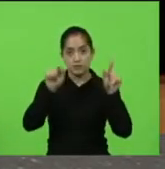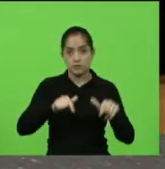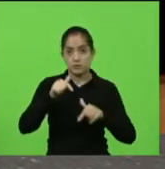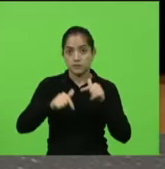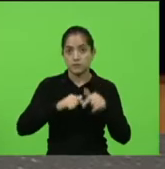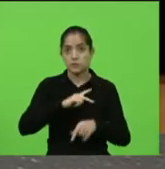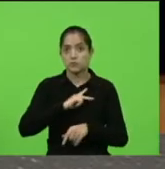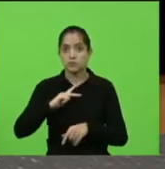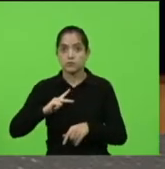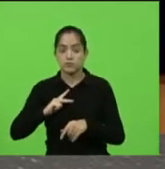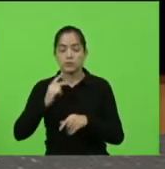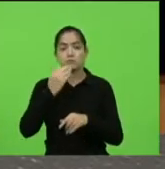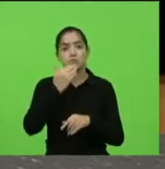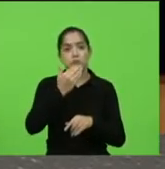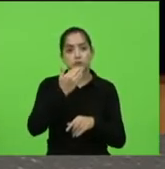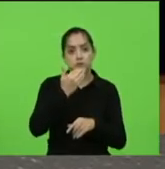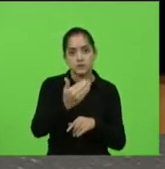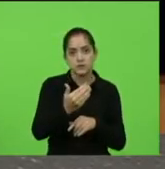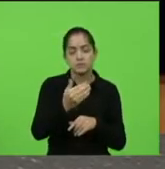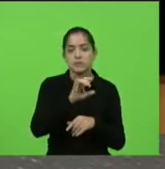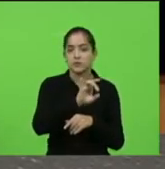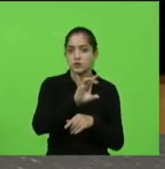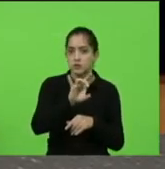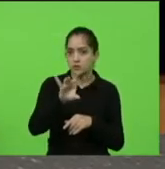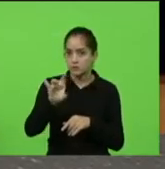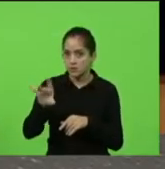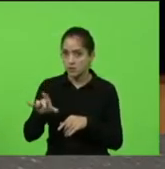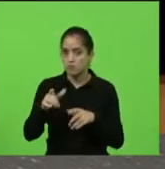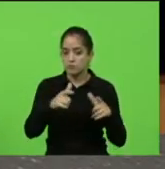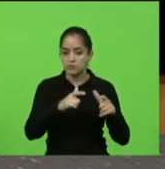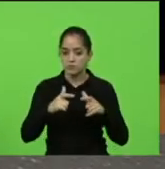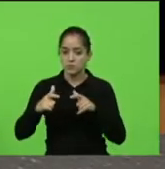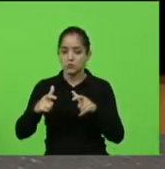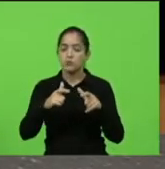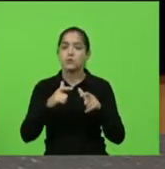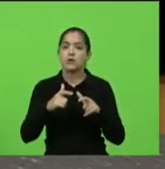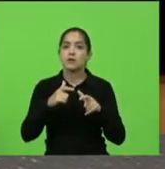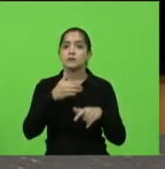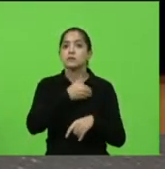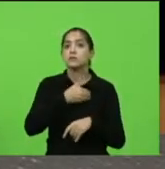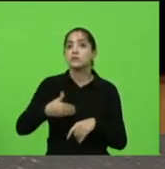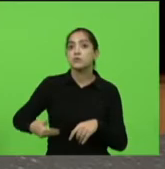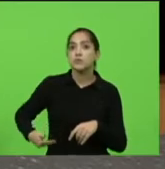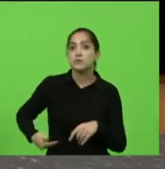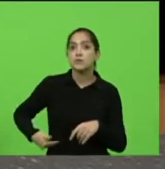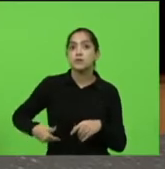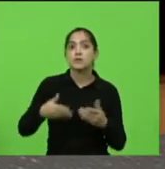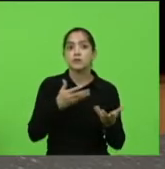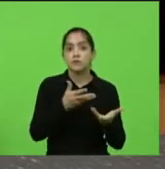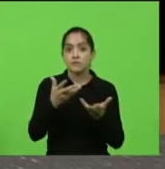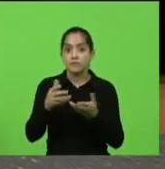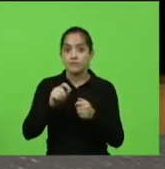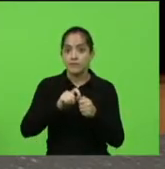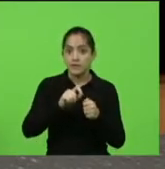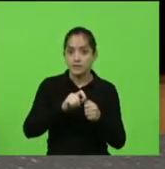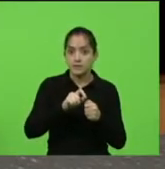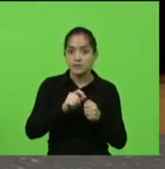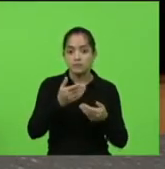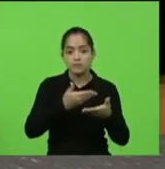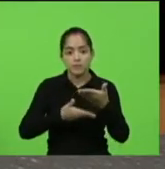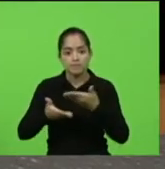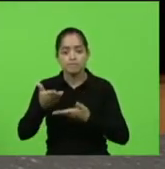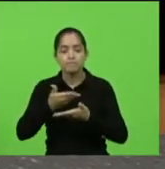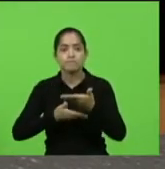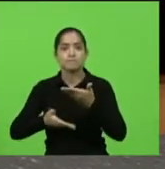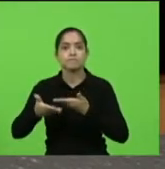as demandas de cada uma das regiões e no governo buscando fazer essa interface